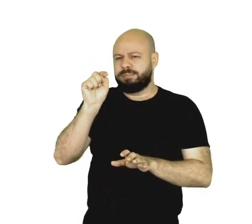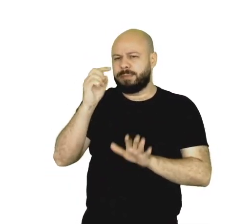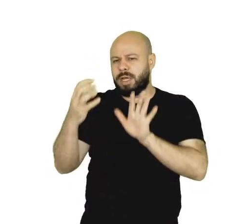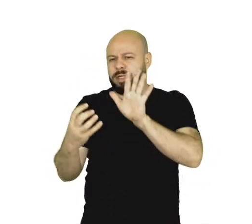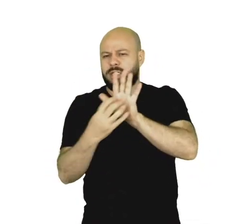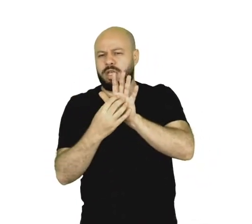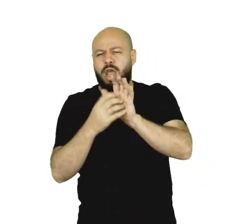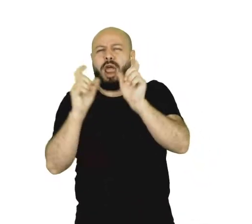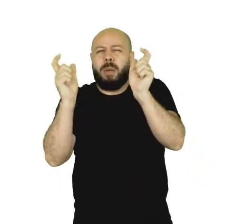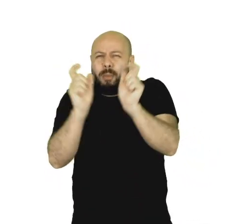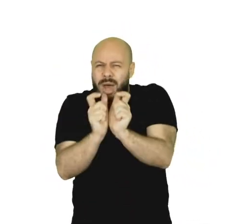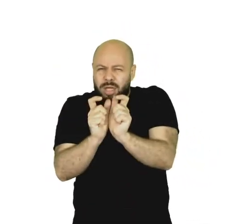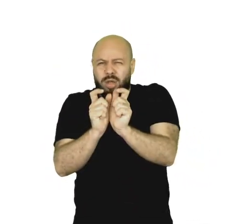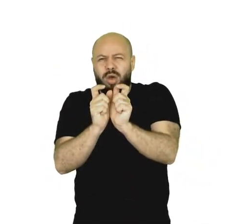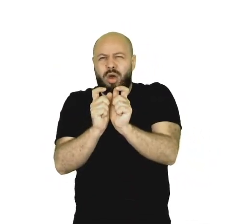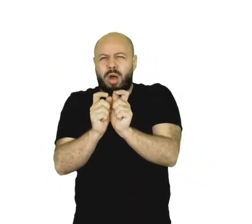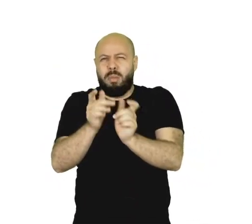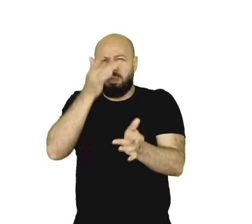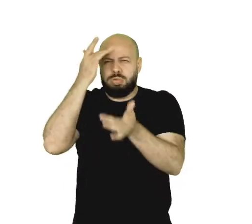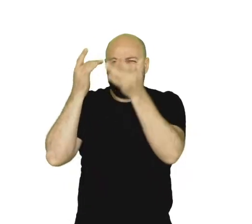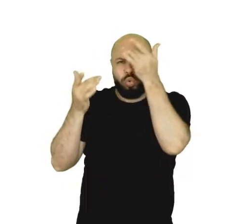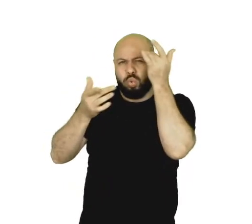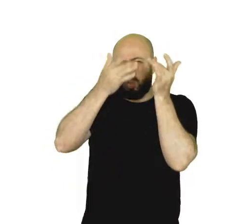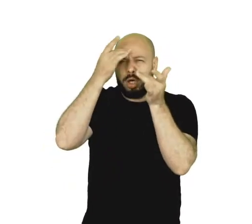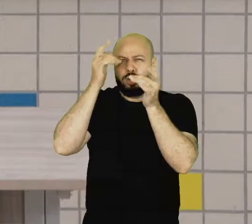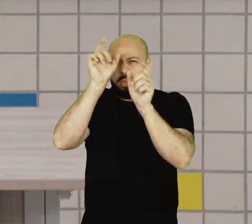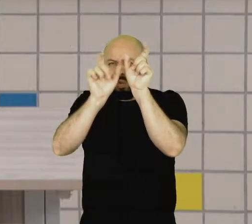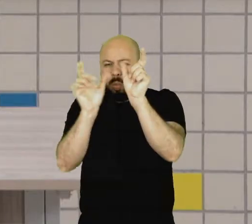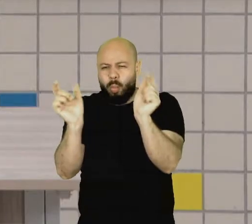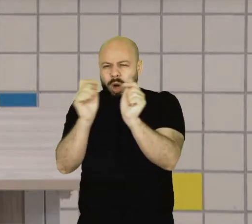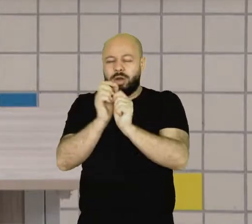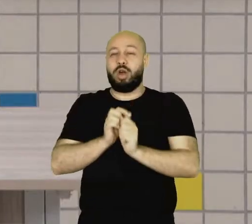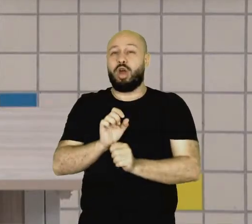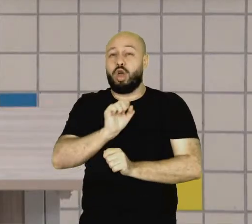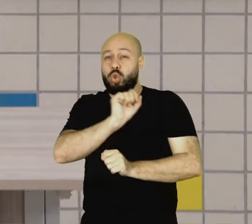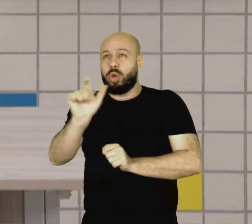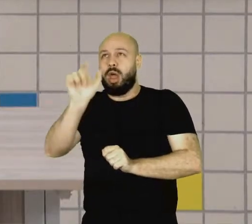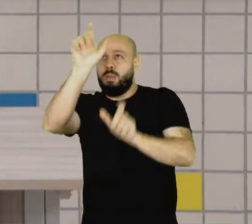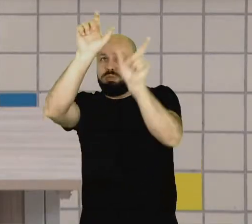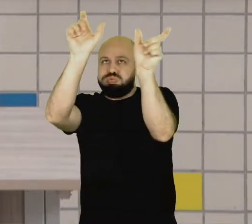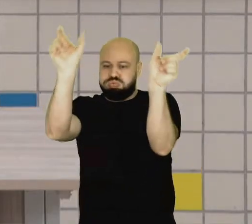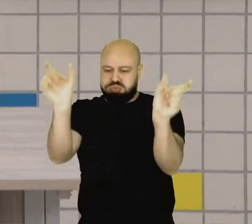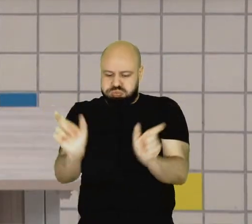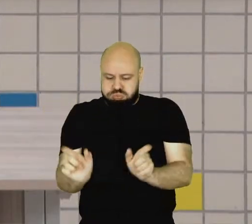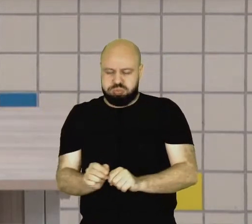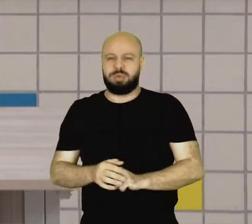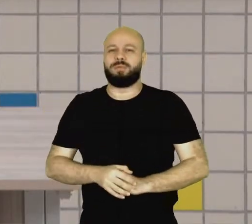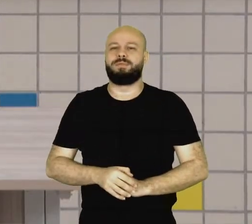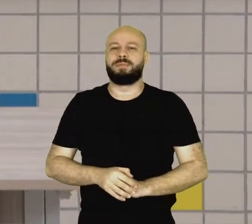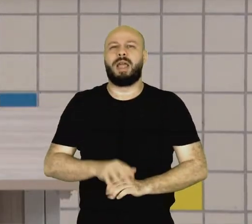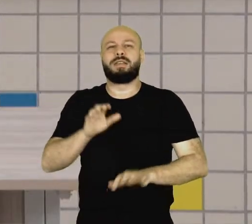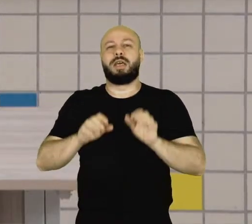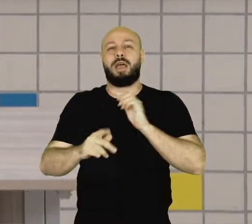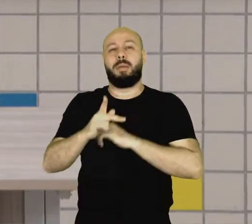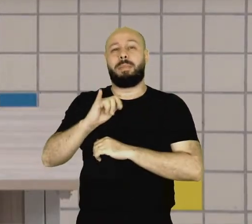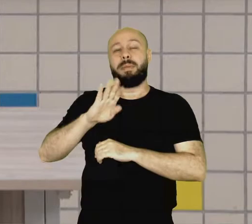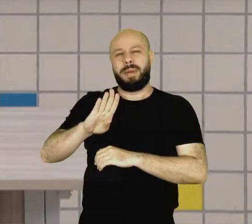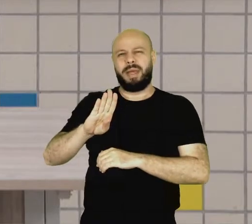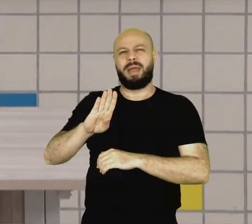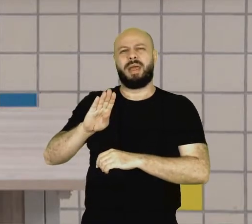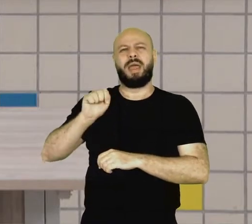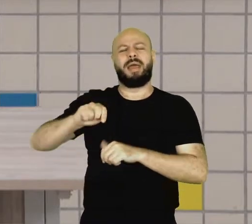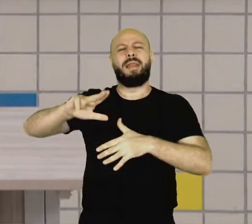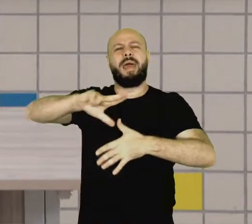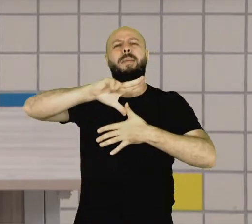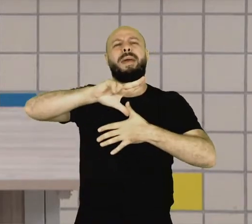pouco menor da parte mais escura, certo? Quando eu vou falar do PIB da América Latina, qual é o maior